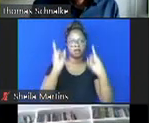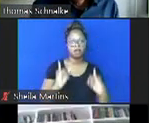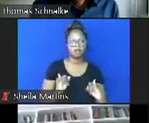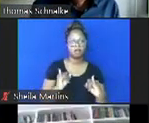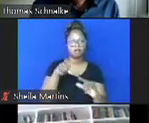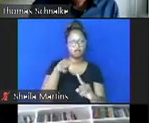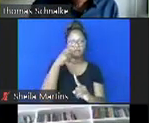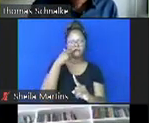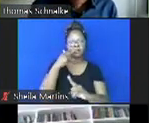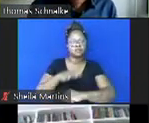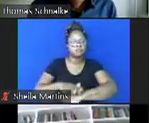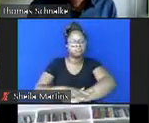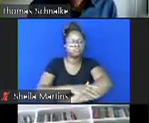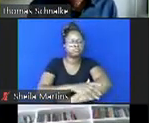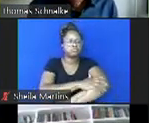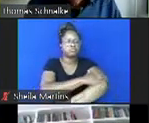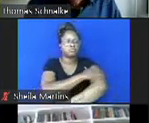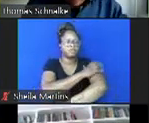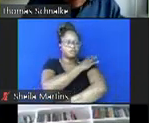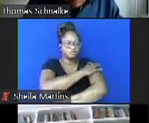pele